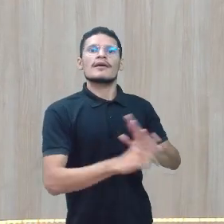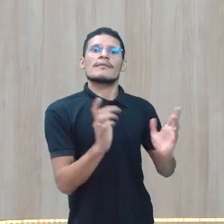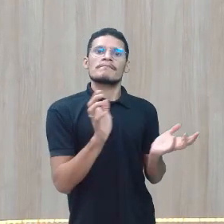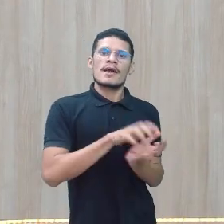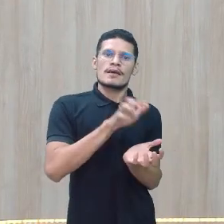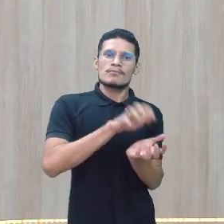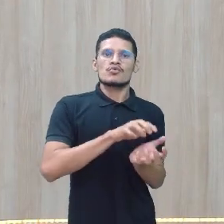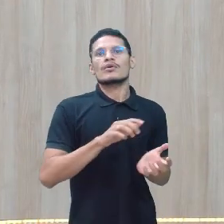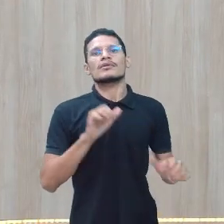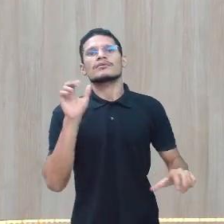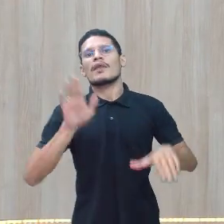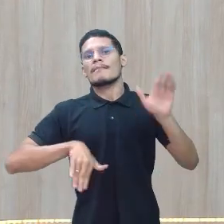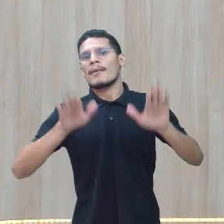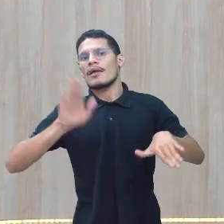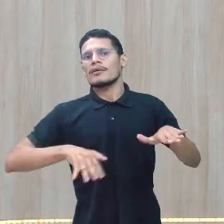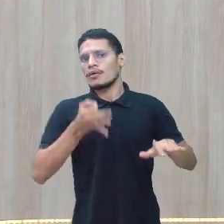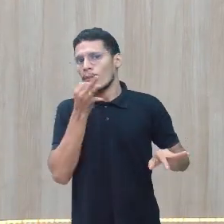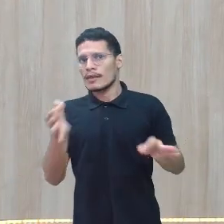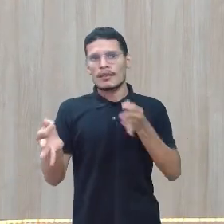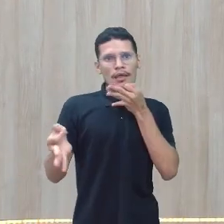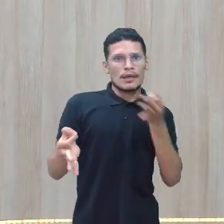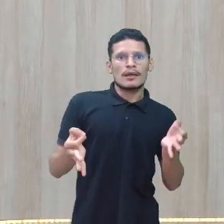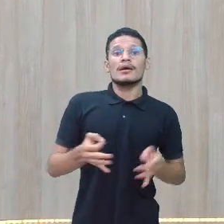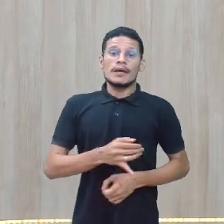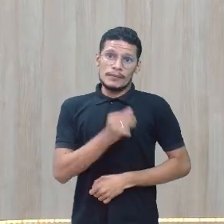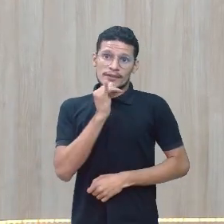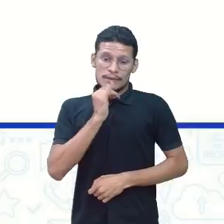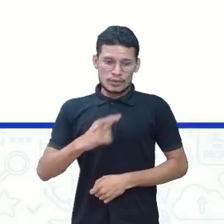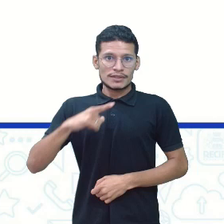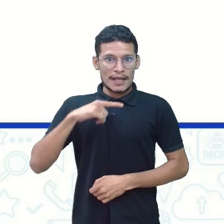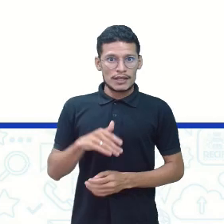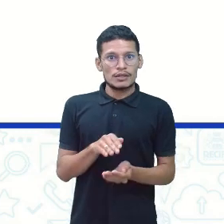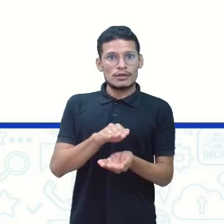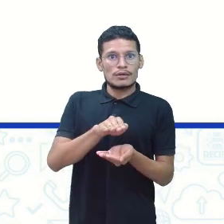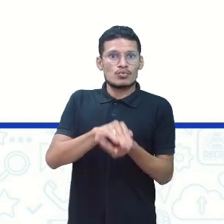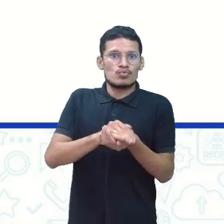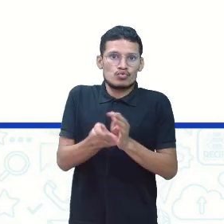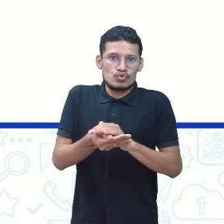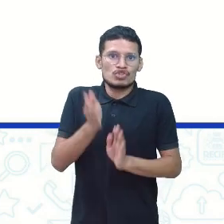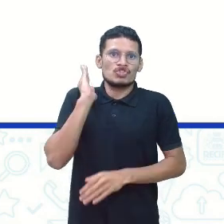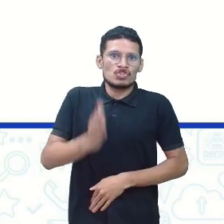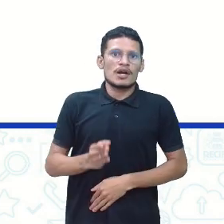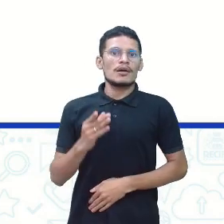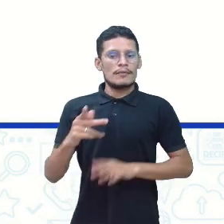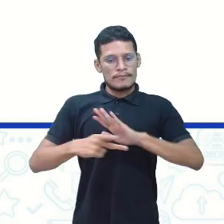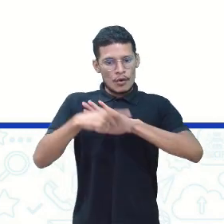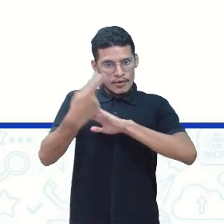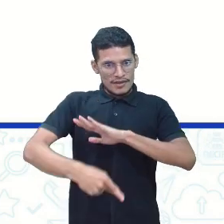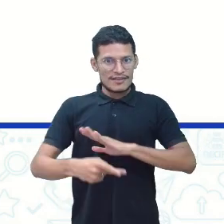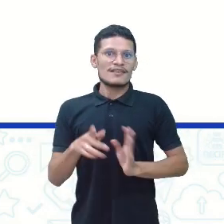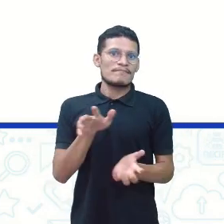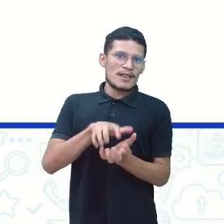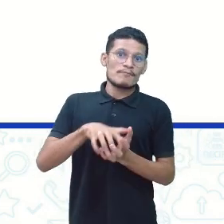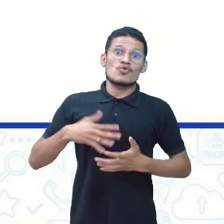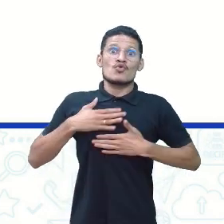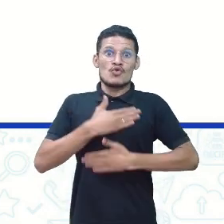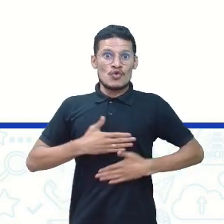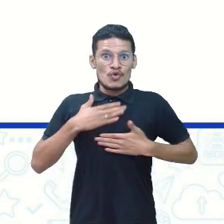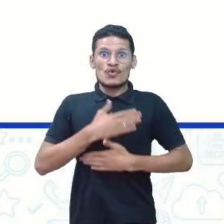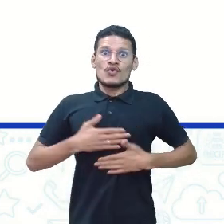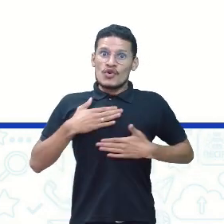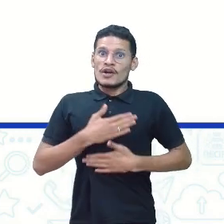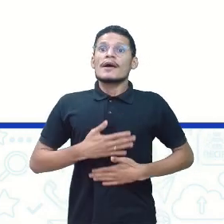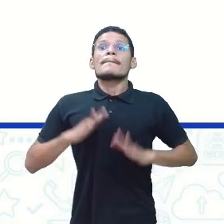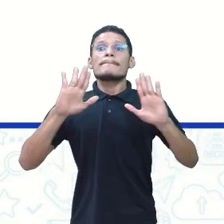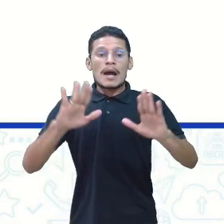vai variar essa opinião. Então aqui eu tenho, por exemplo, o cuscuz, que é uma coisa que todo mundo aqui deve gostar, mas que